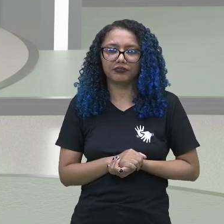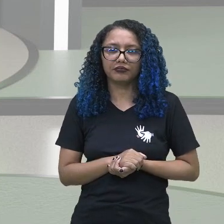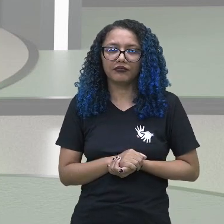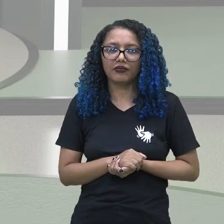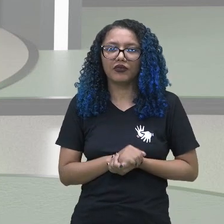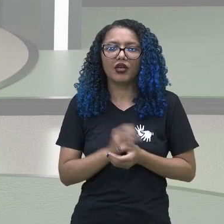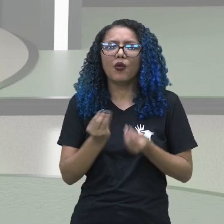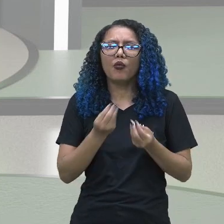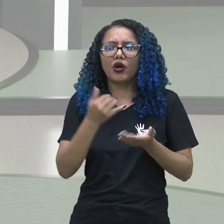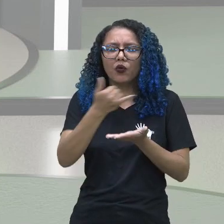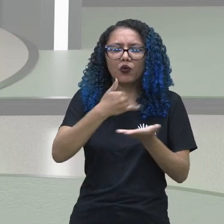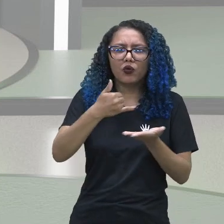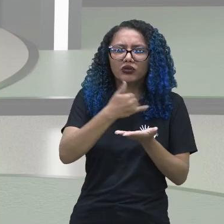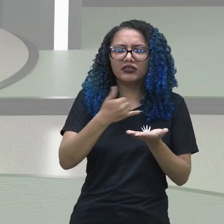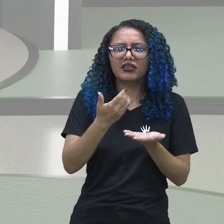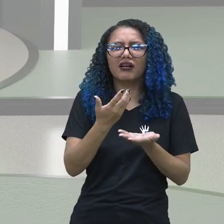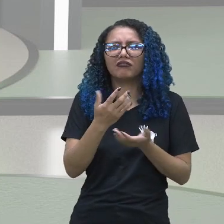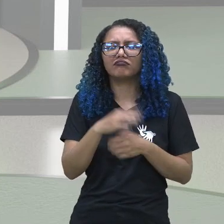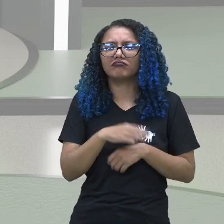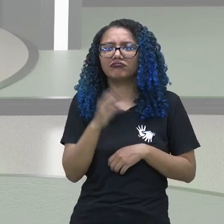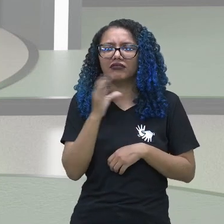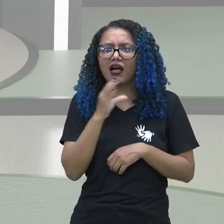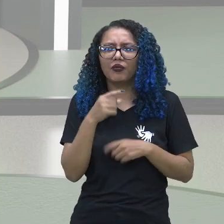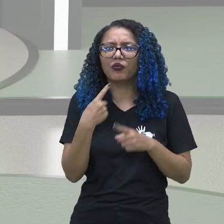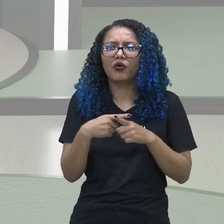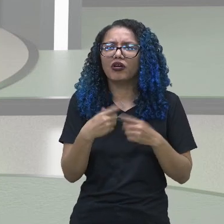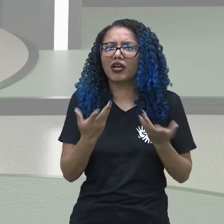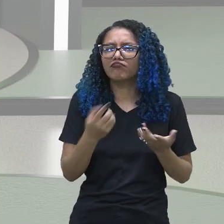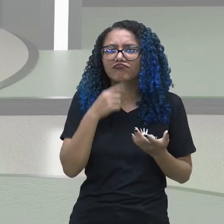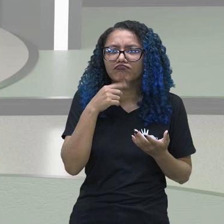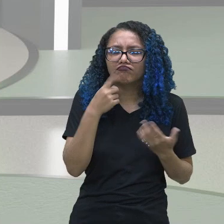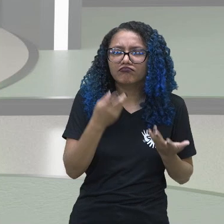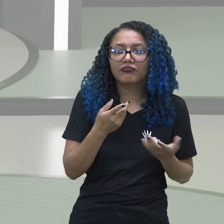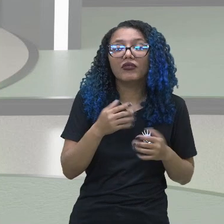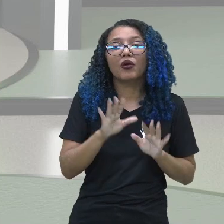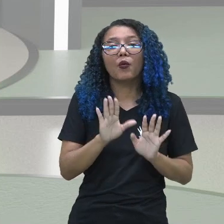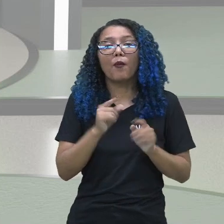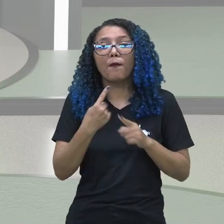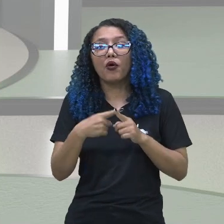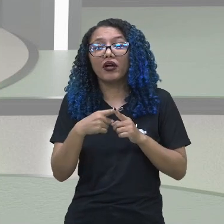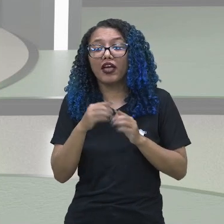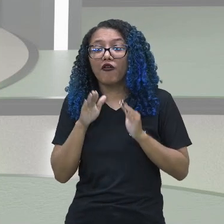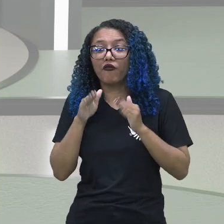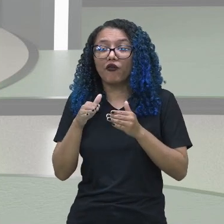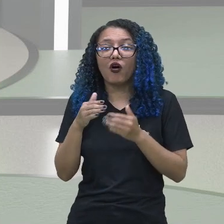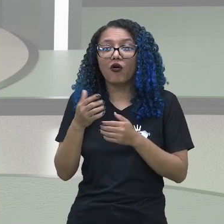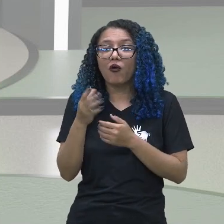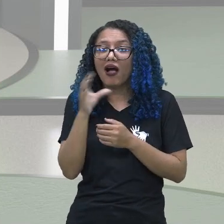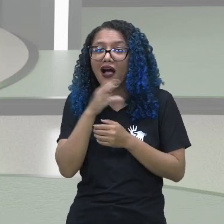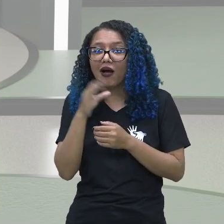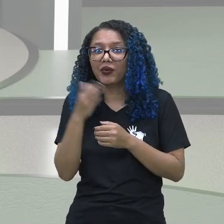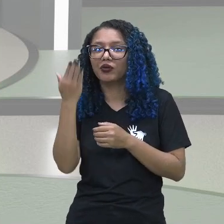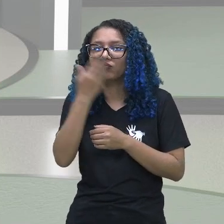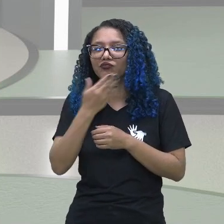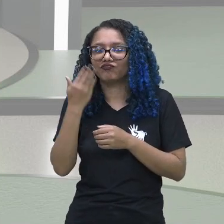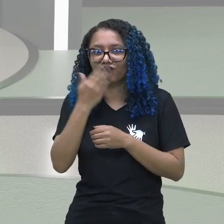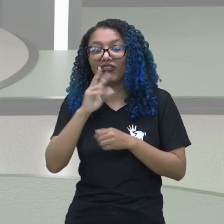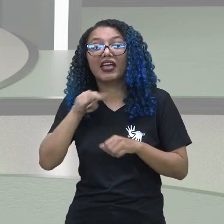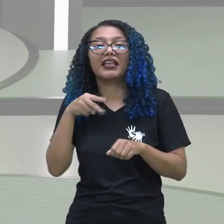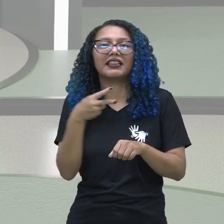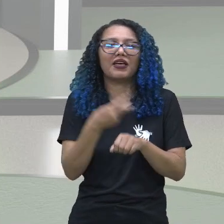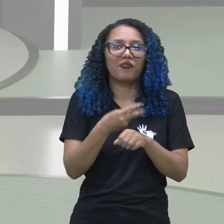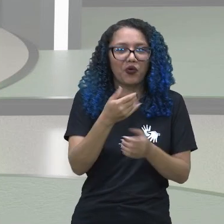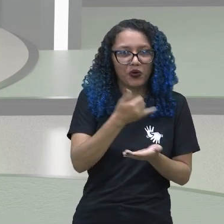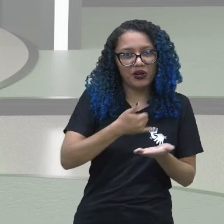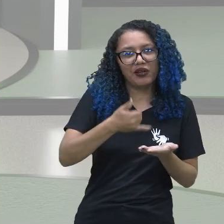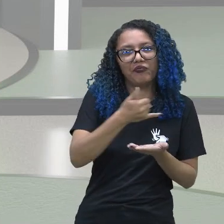corpo. Porque é muito mais fácil ele queimar o carboidrato primeiro, aí depois ele vai para a segunda fonte de energia dele, que é o